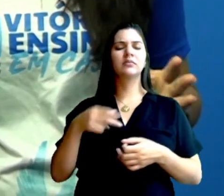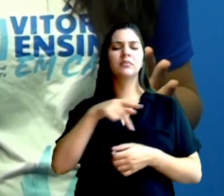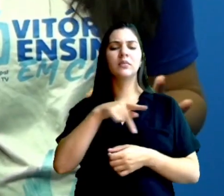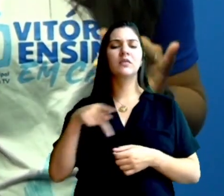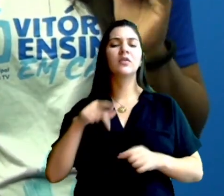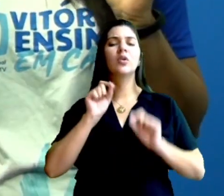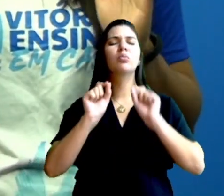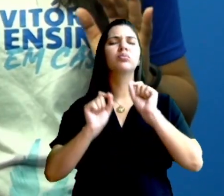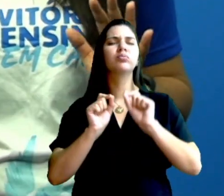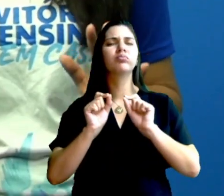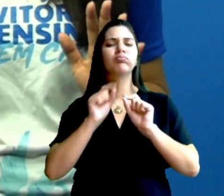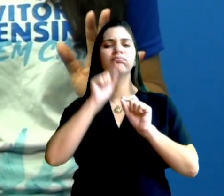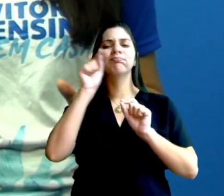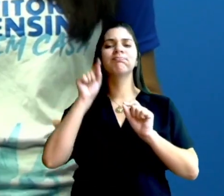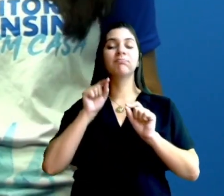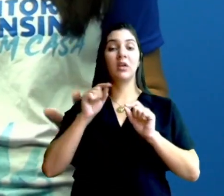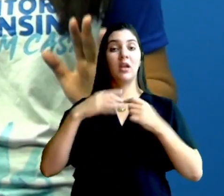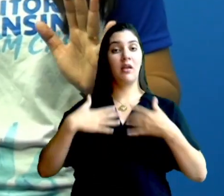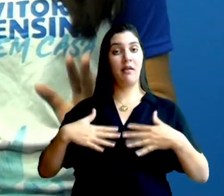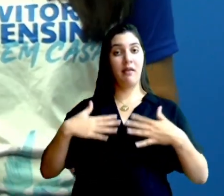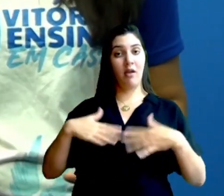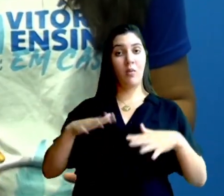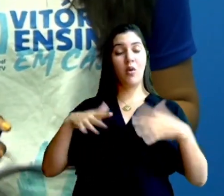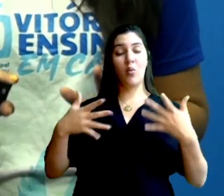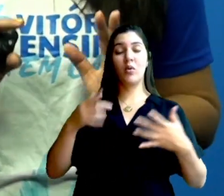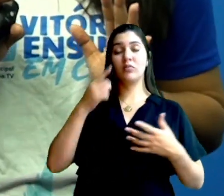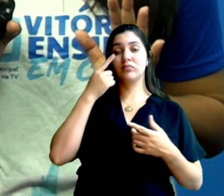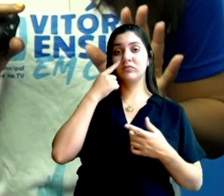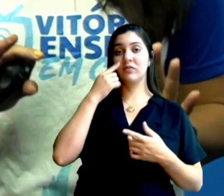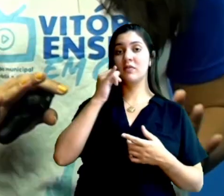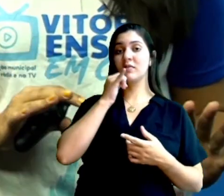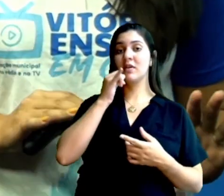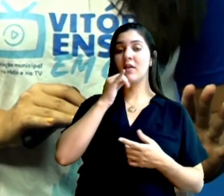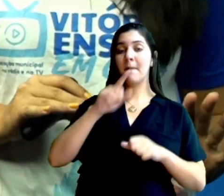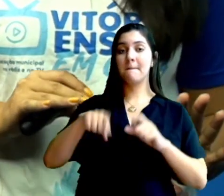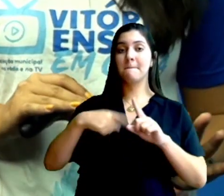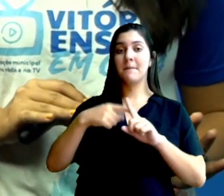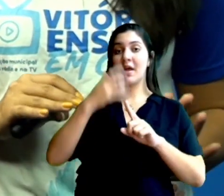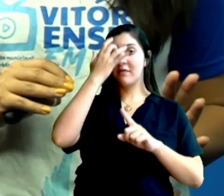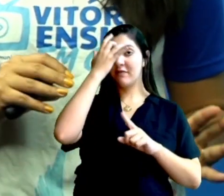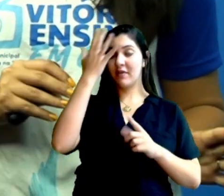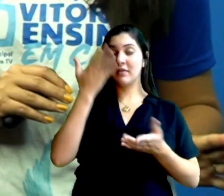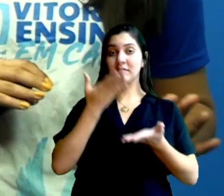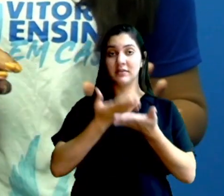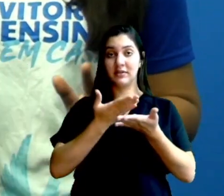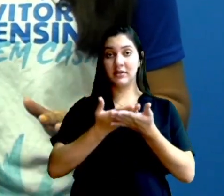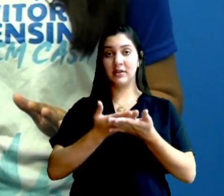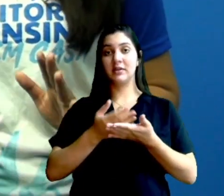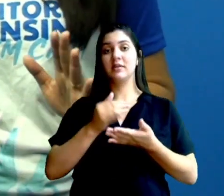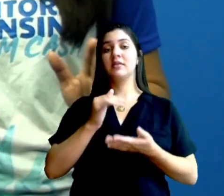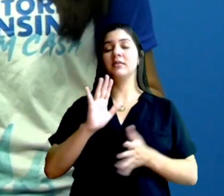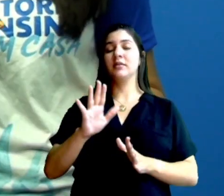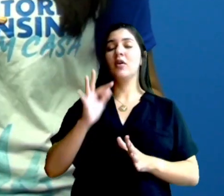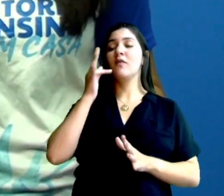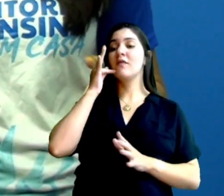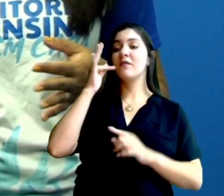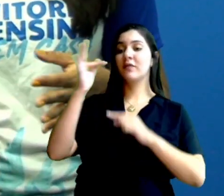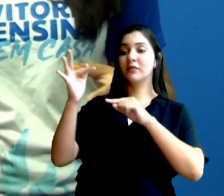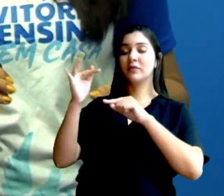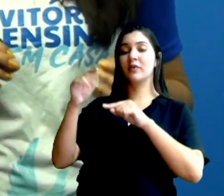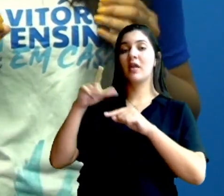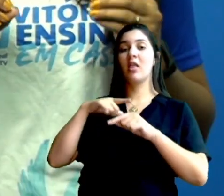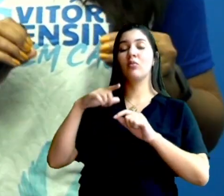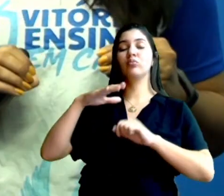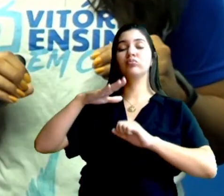que danado é isso? Calma que quando a gente vê os exemplos vai ficar mais fácil de entender, certo? O futuro é um dos